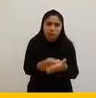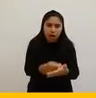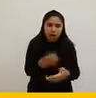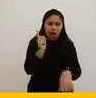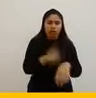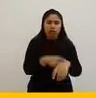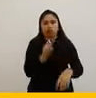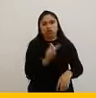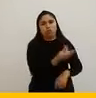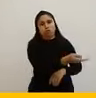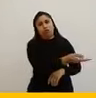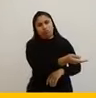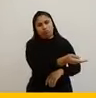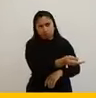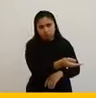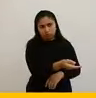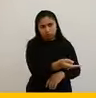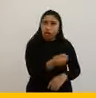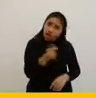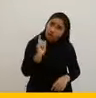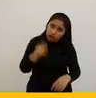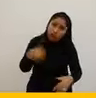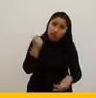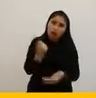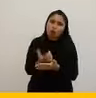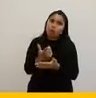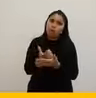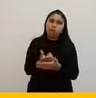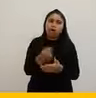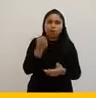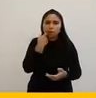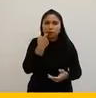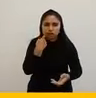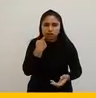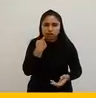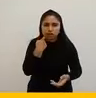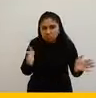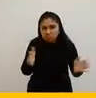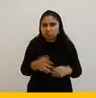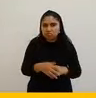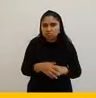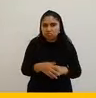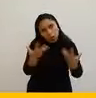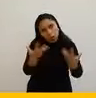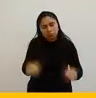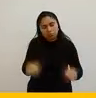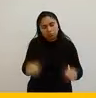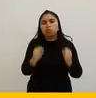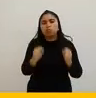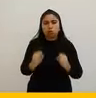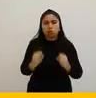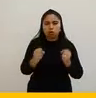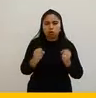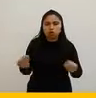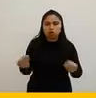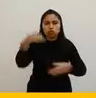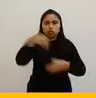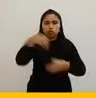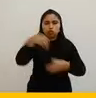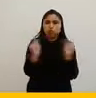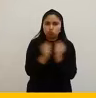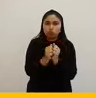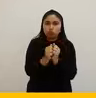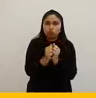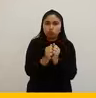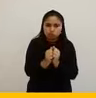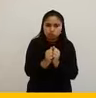hora de sair. Então está, na verdade, comprando aquele peixe. Então está permitido também, enquadrado aí os pesqueiros